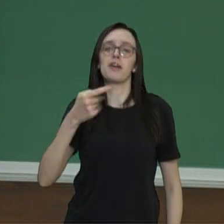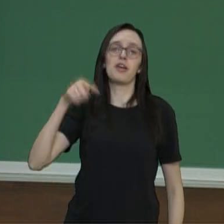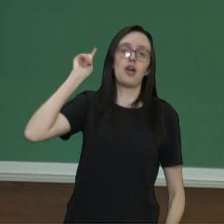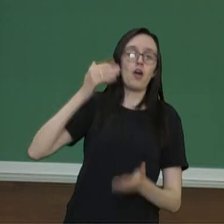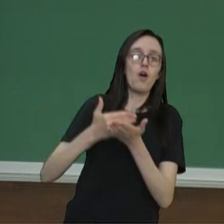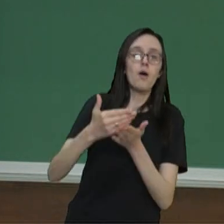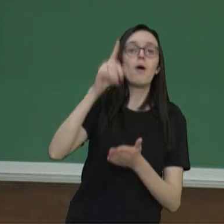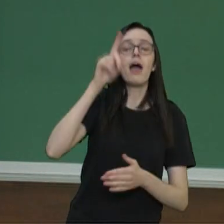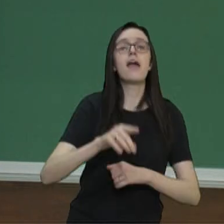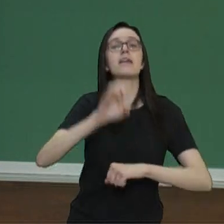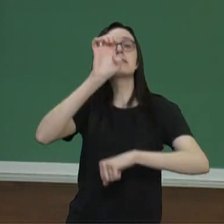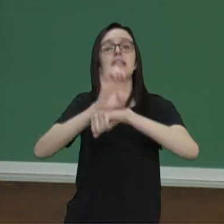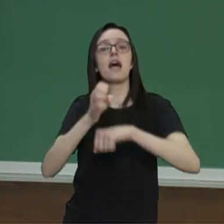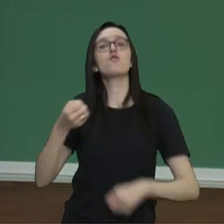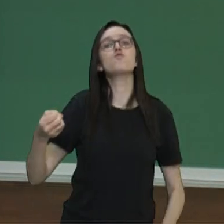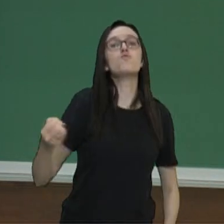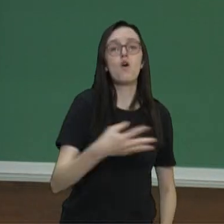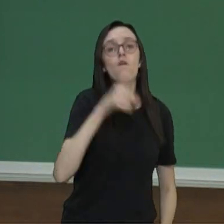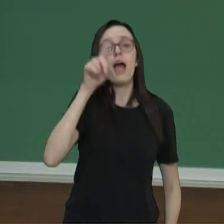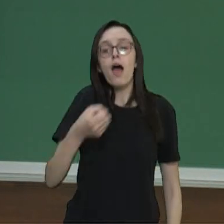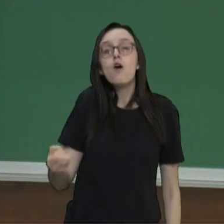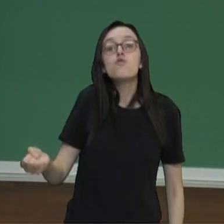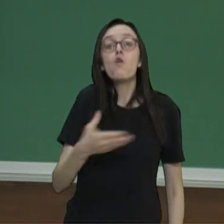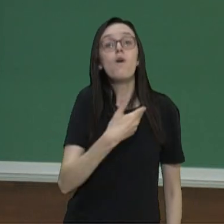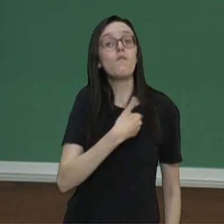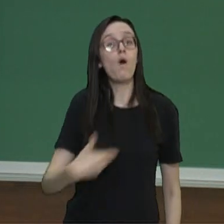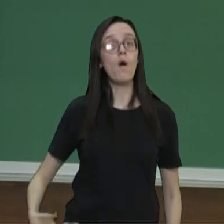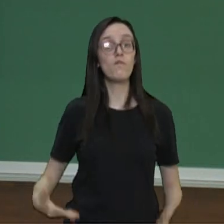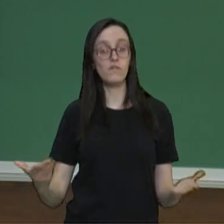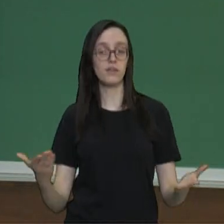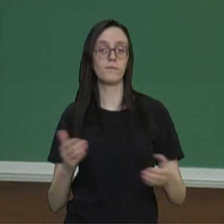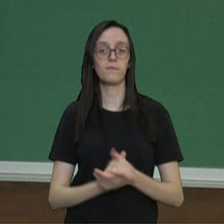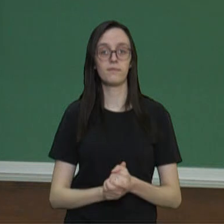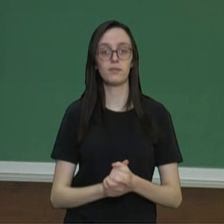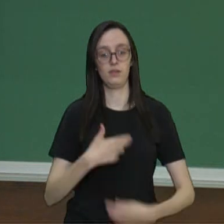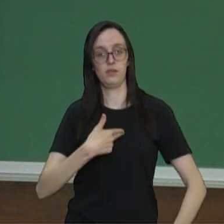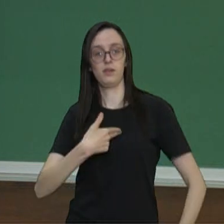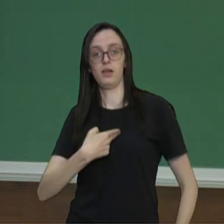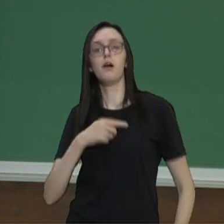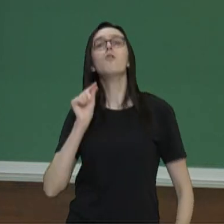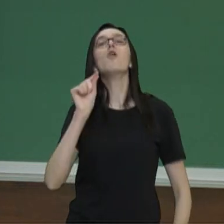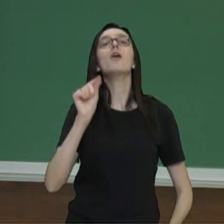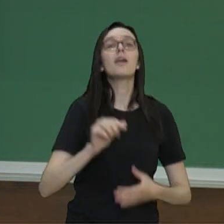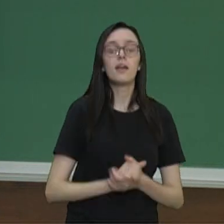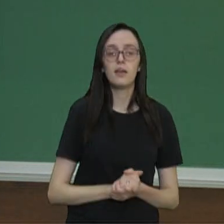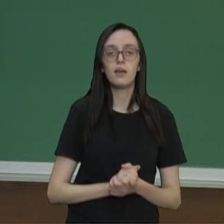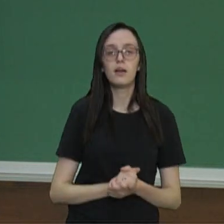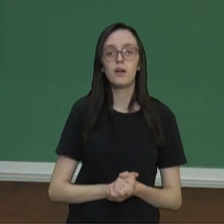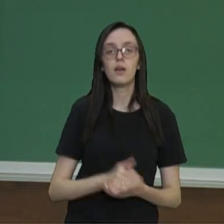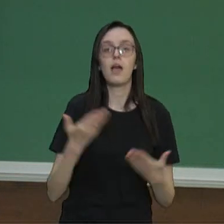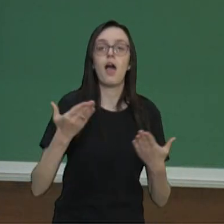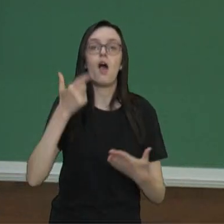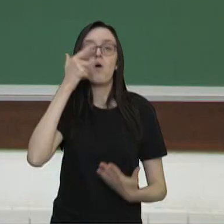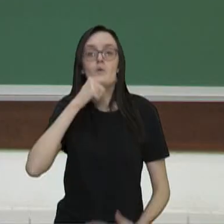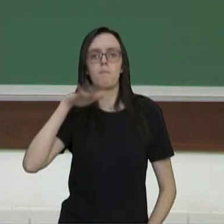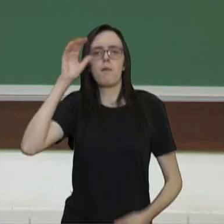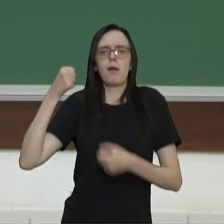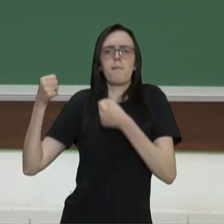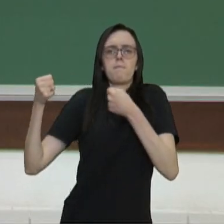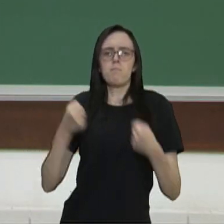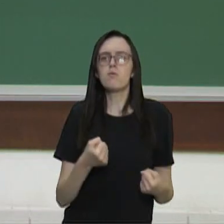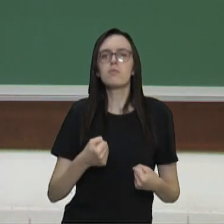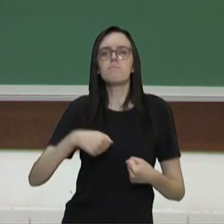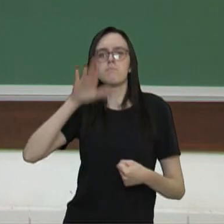agora de Estado Novo, um novo governo. O Getúlio Vargas agora passou a ter mais